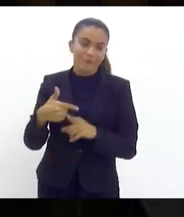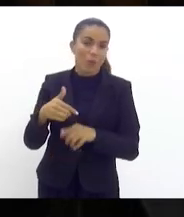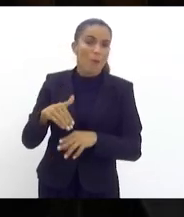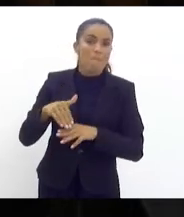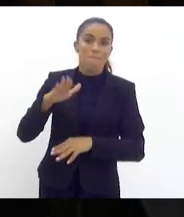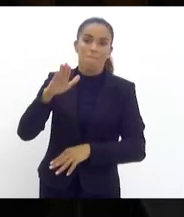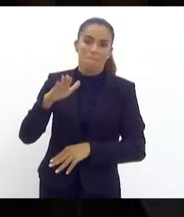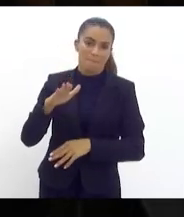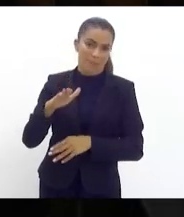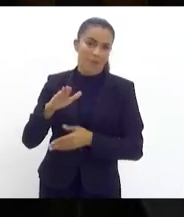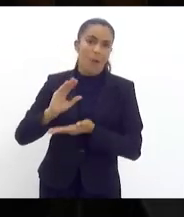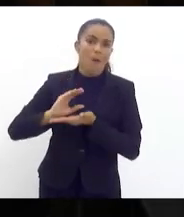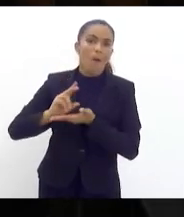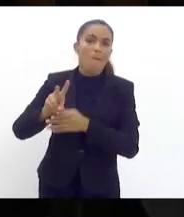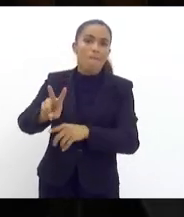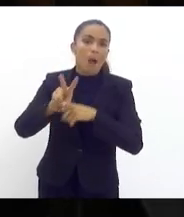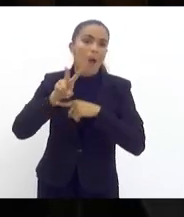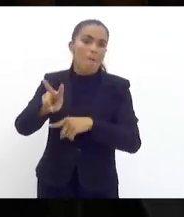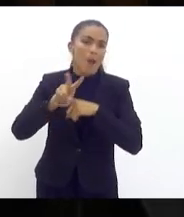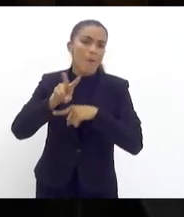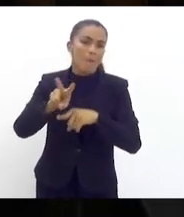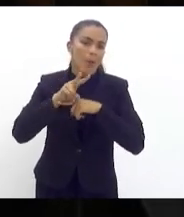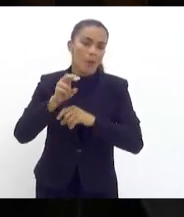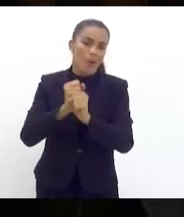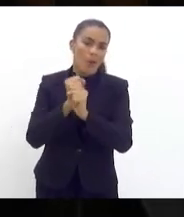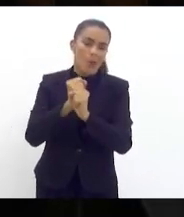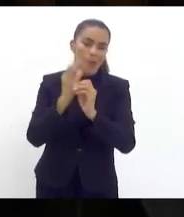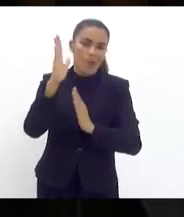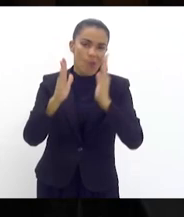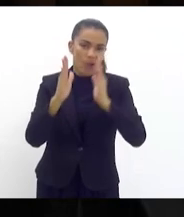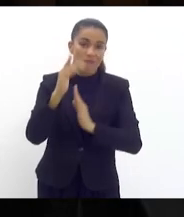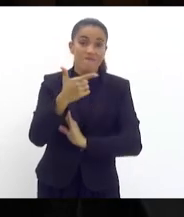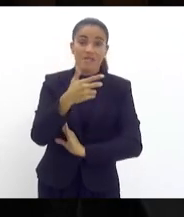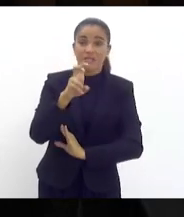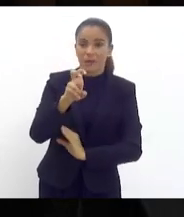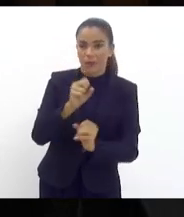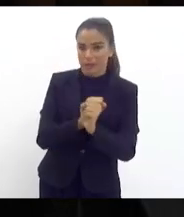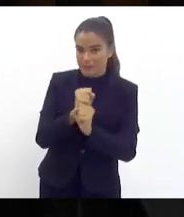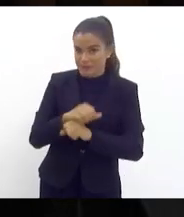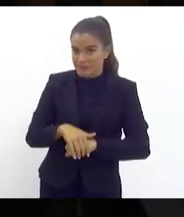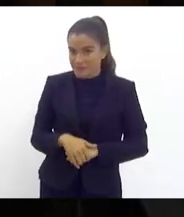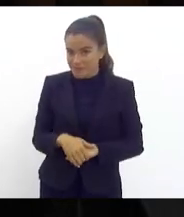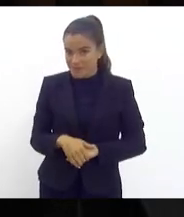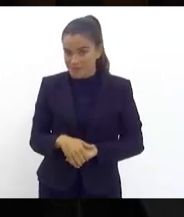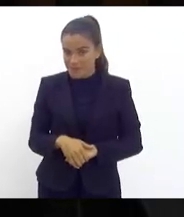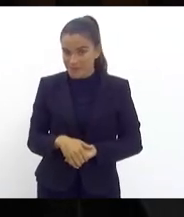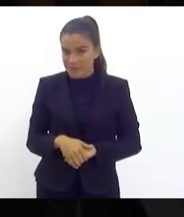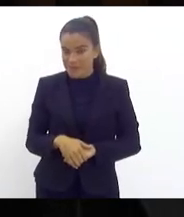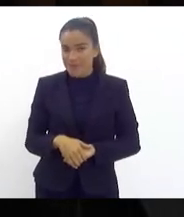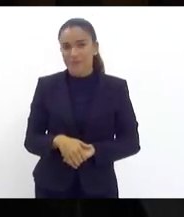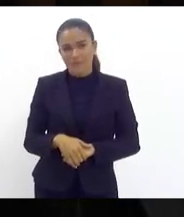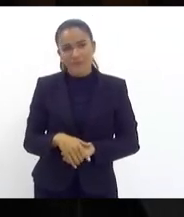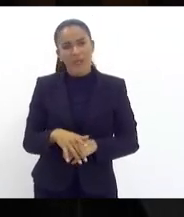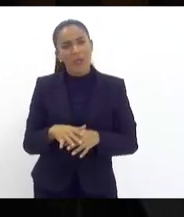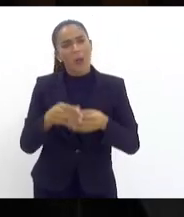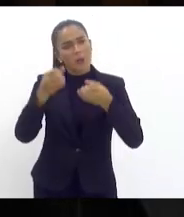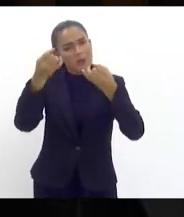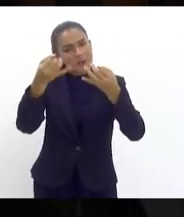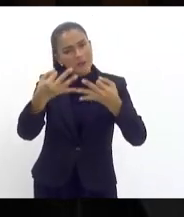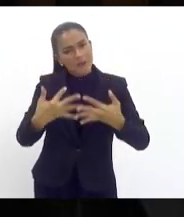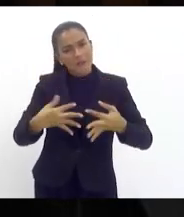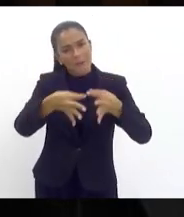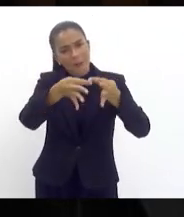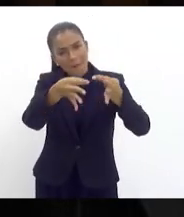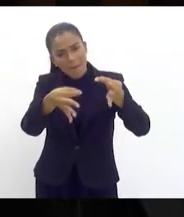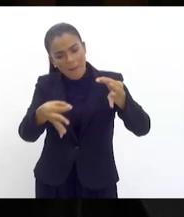maiores tomadores de empréstimo nos últimos 25 anos. E fiz essas preliminares, senhor presidente,